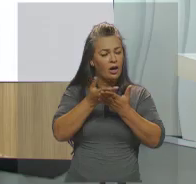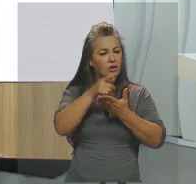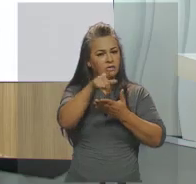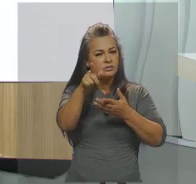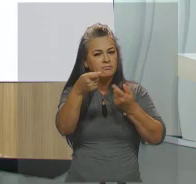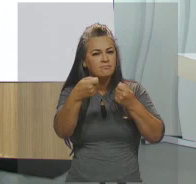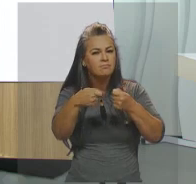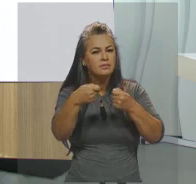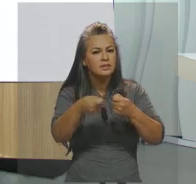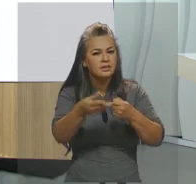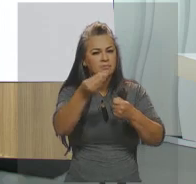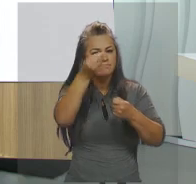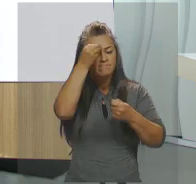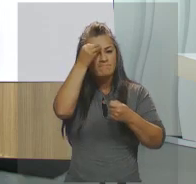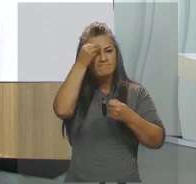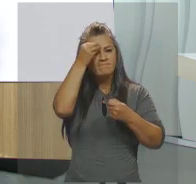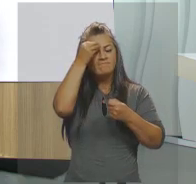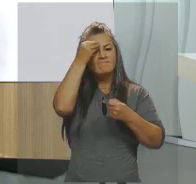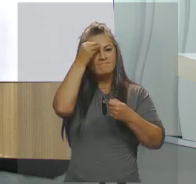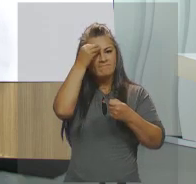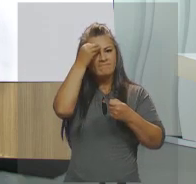guardar essa proporção fenotípica aqui.